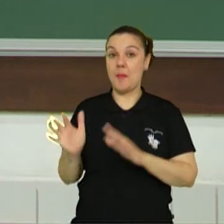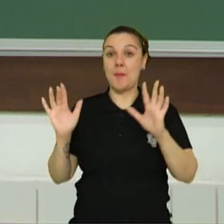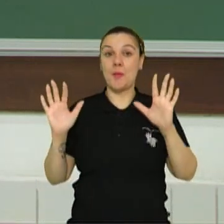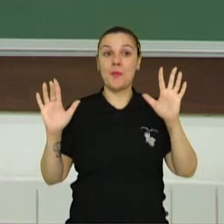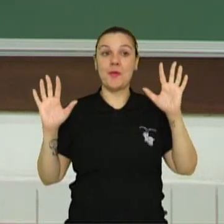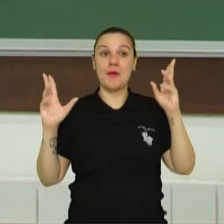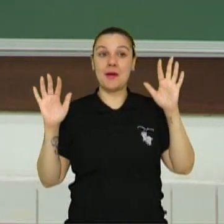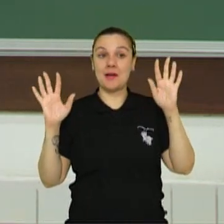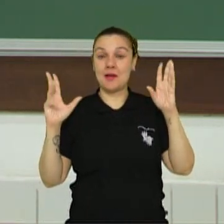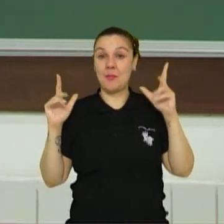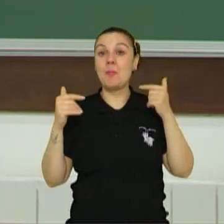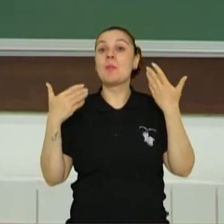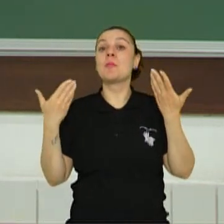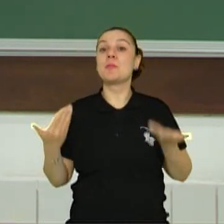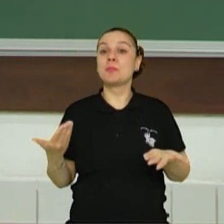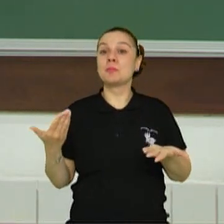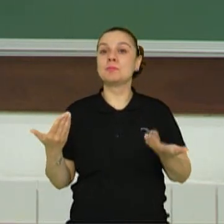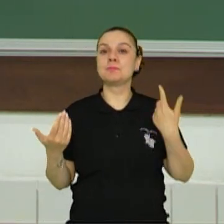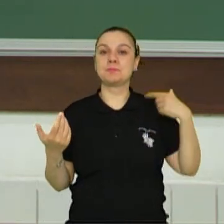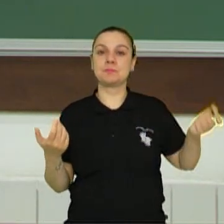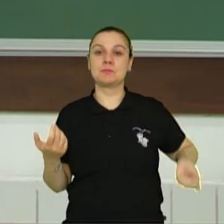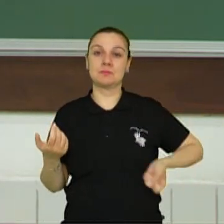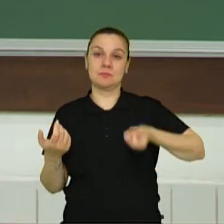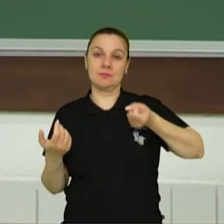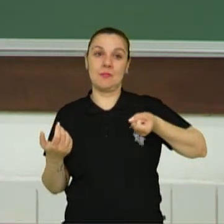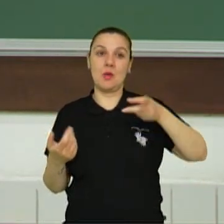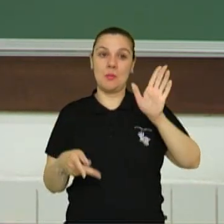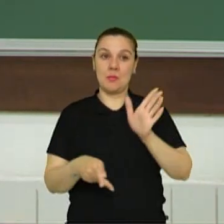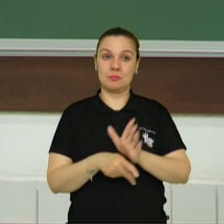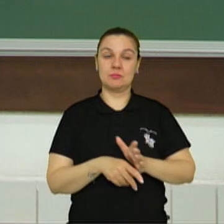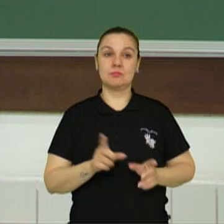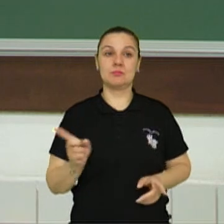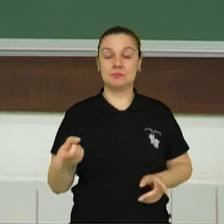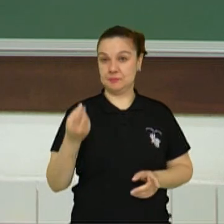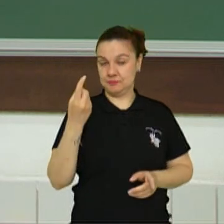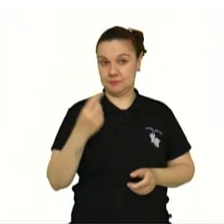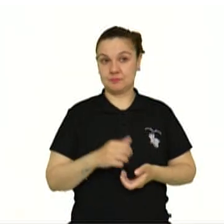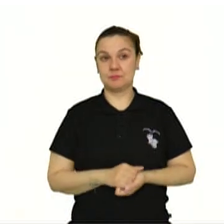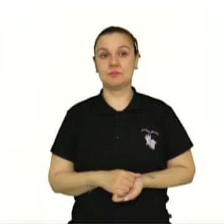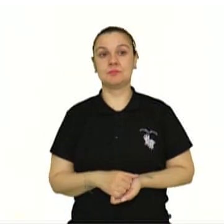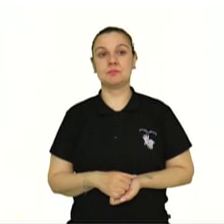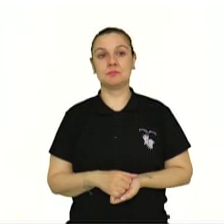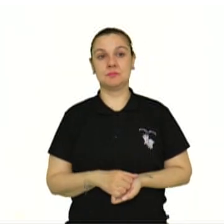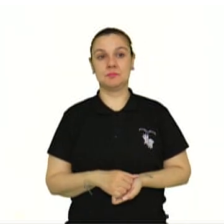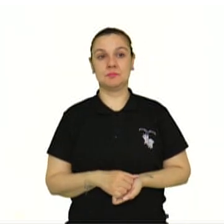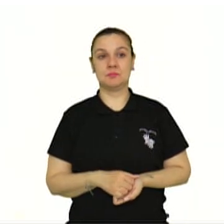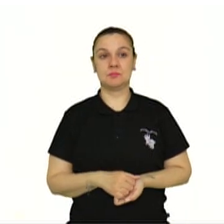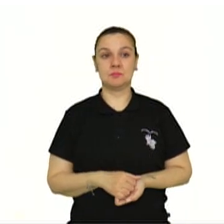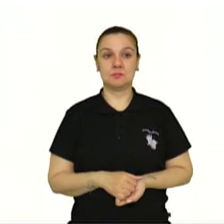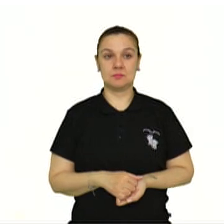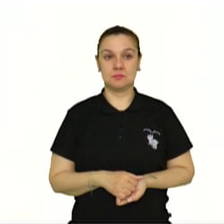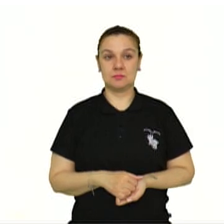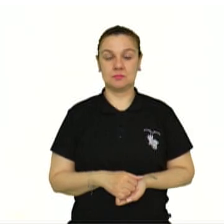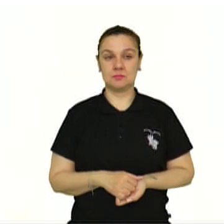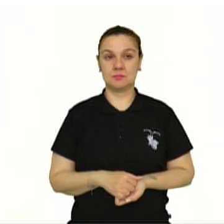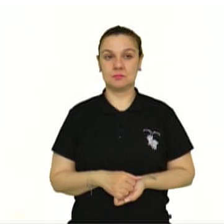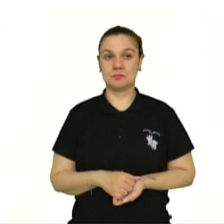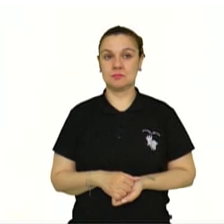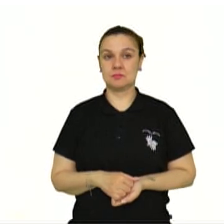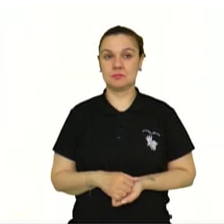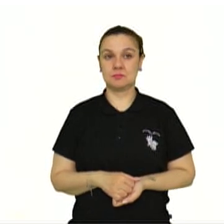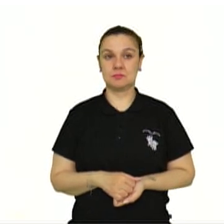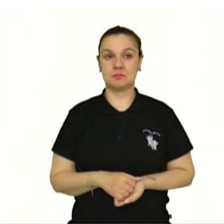ó. Não coloquei nem direita e esquerda aqui, tá? É um golpe de confiança. Então, você vai bater, ó. Palma da mão virada para